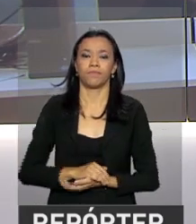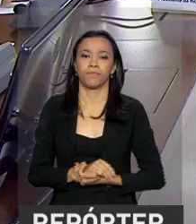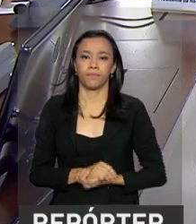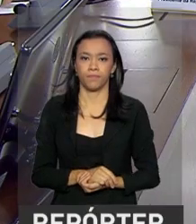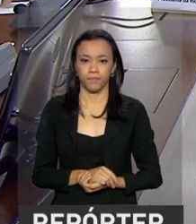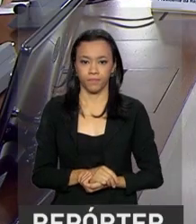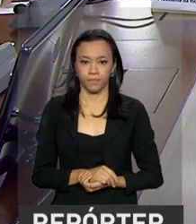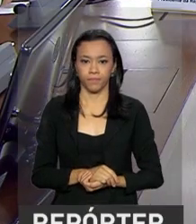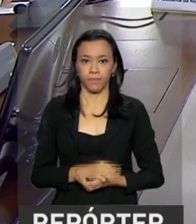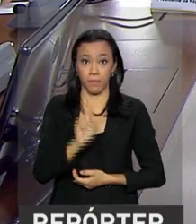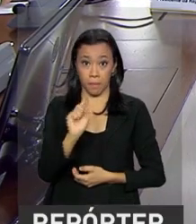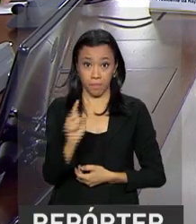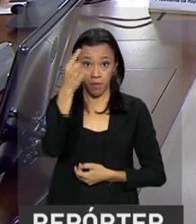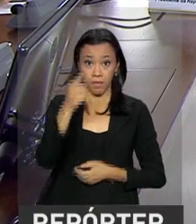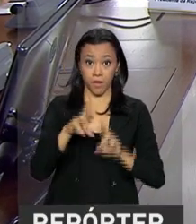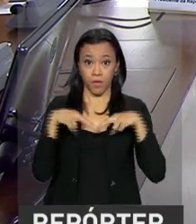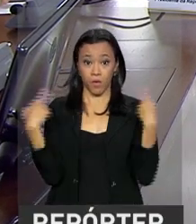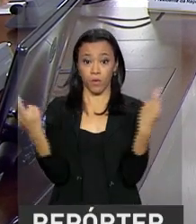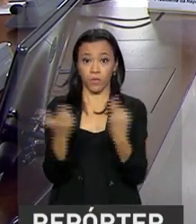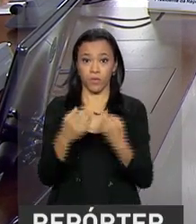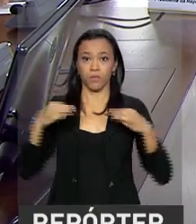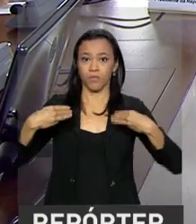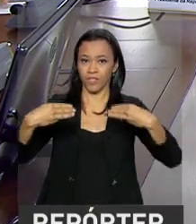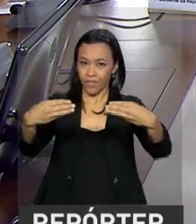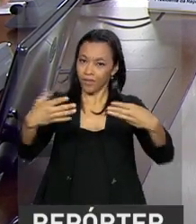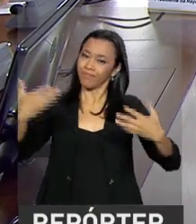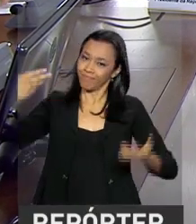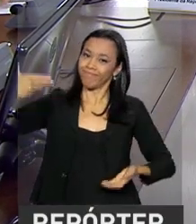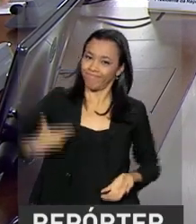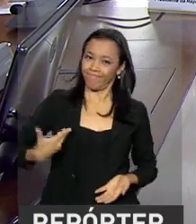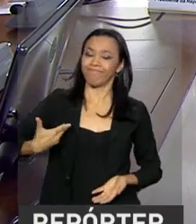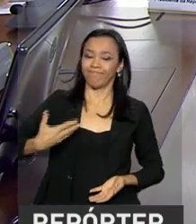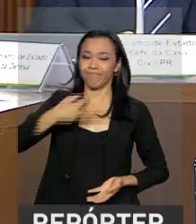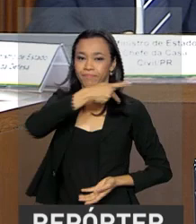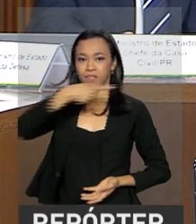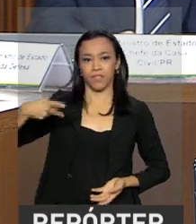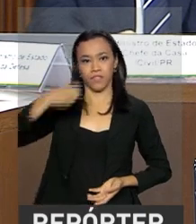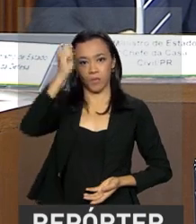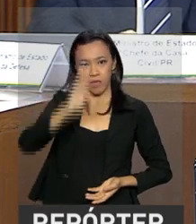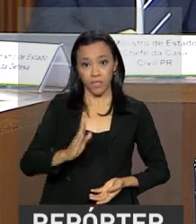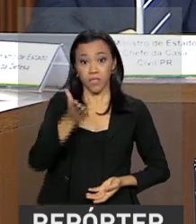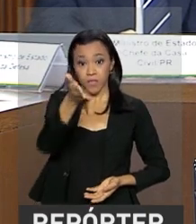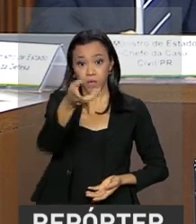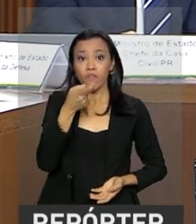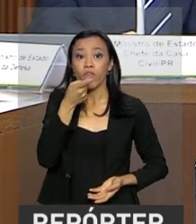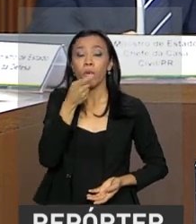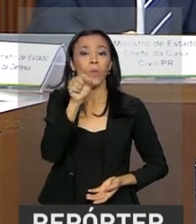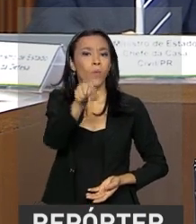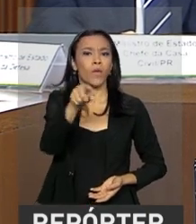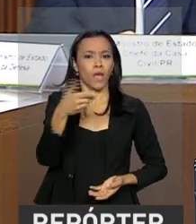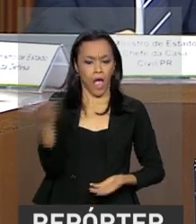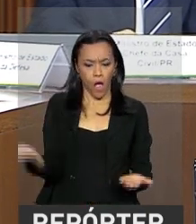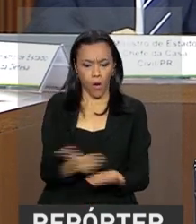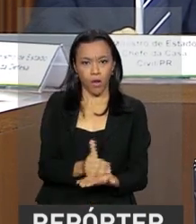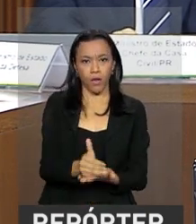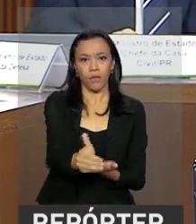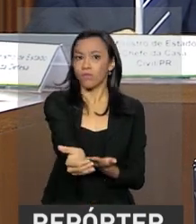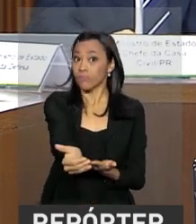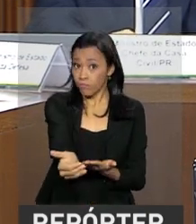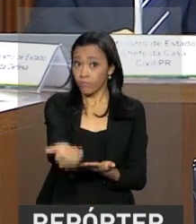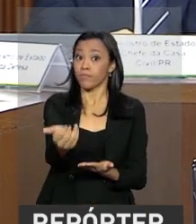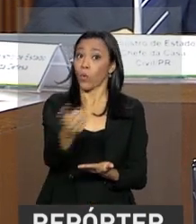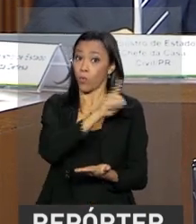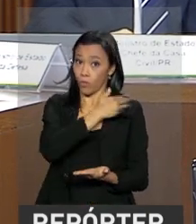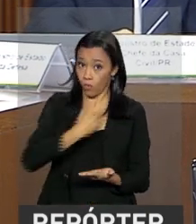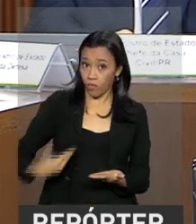ministerial na primeira reunião ministerial como presidente definitivo do Brasil Michel Temer disse que a partir de agora o governo